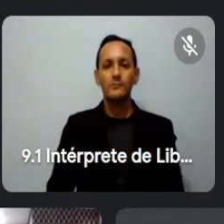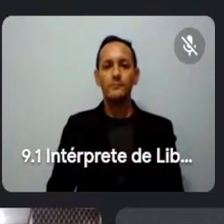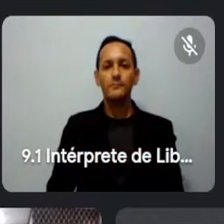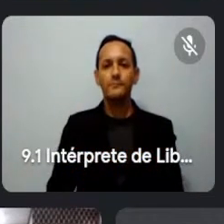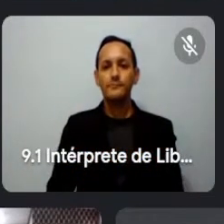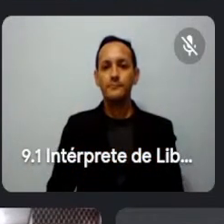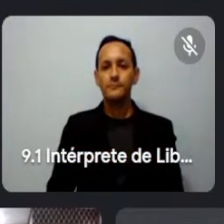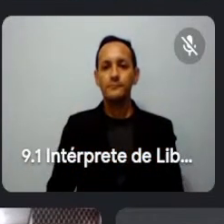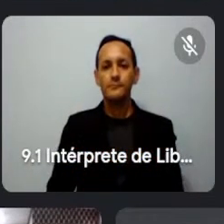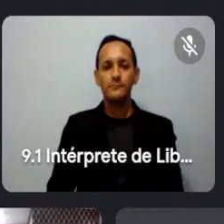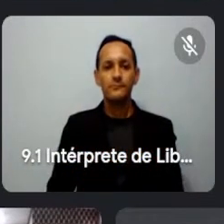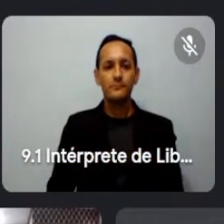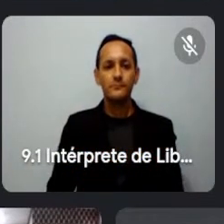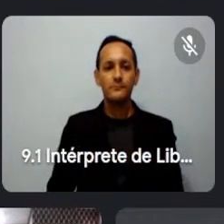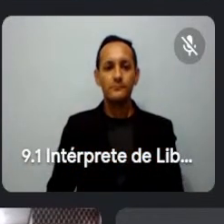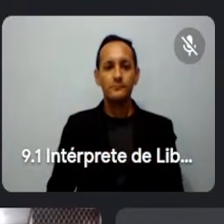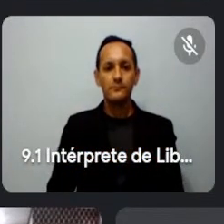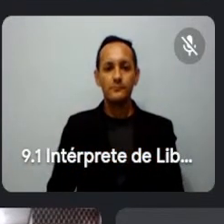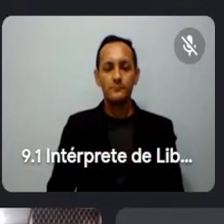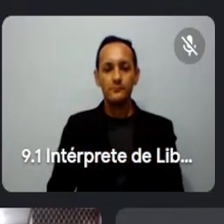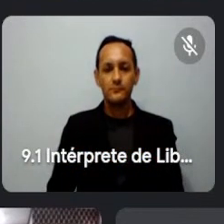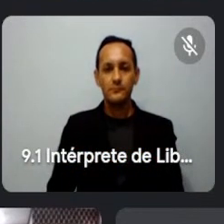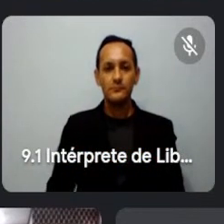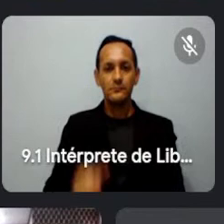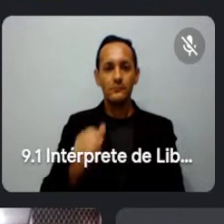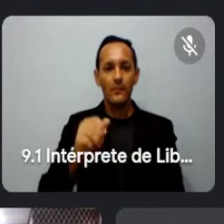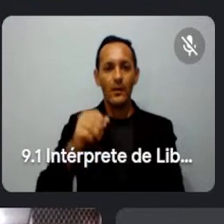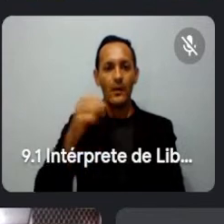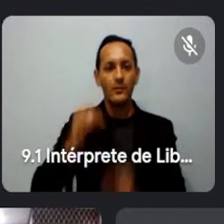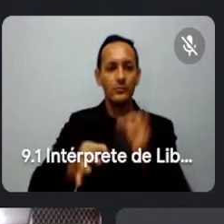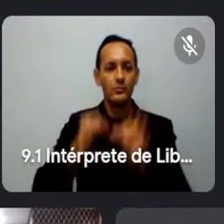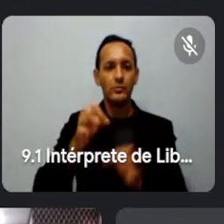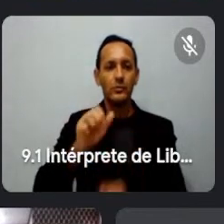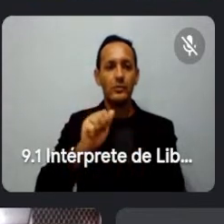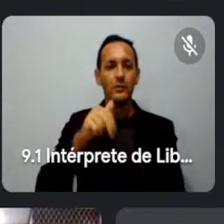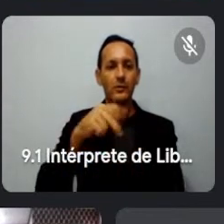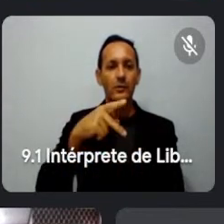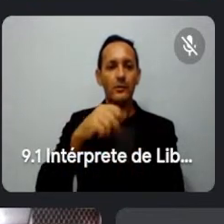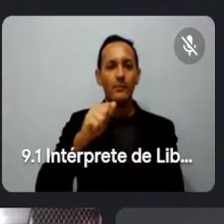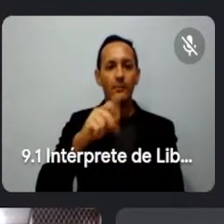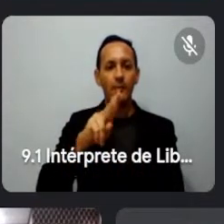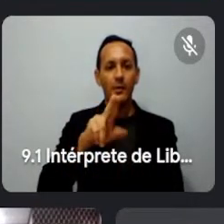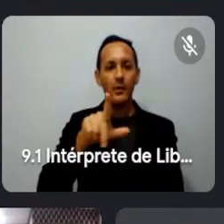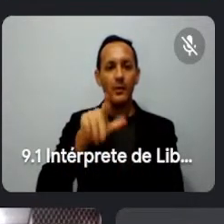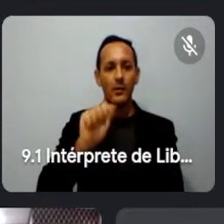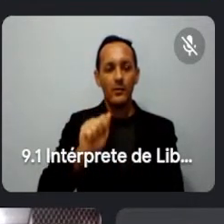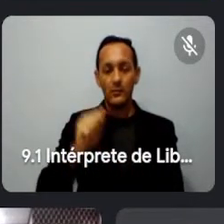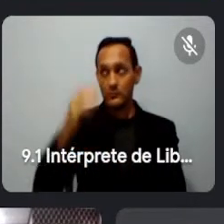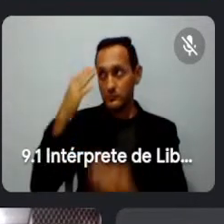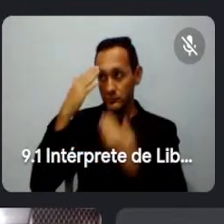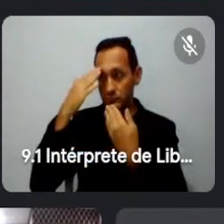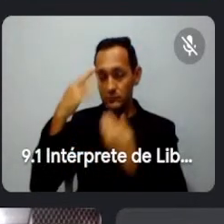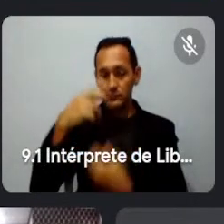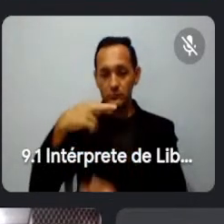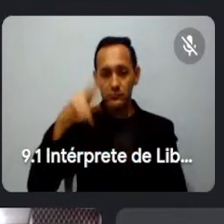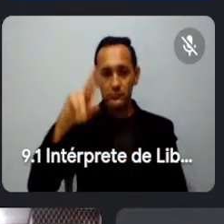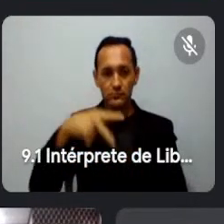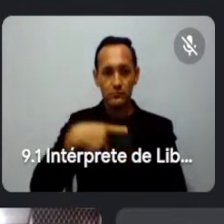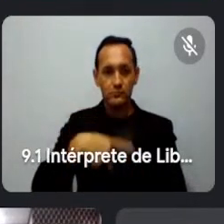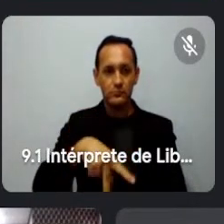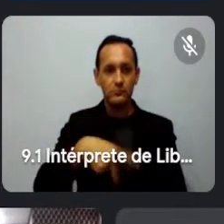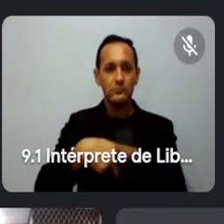Doutor esmagador lamune então Doutor Ana Paula Brandão Brasil obrigado senhor presidente